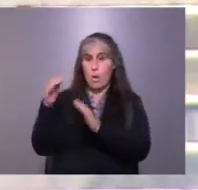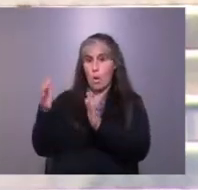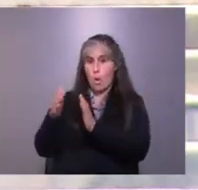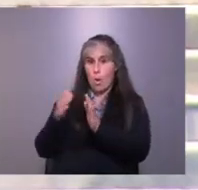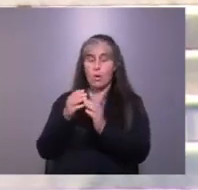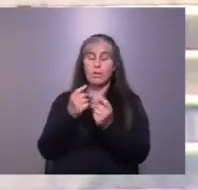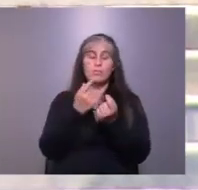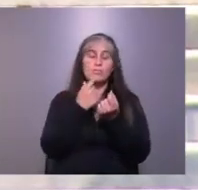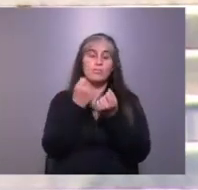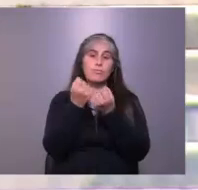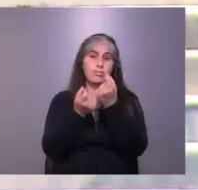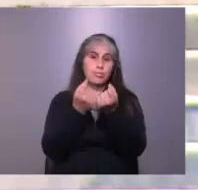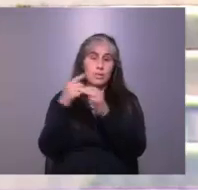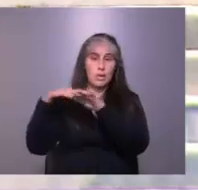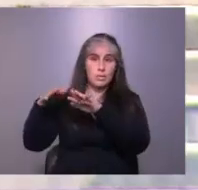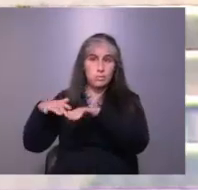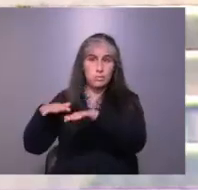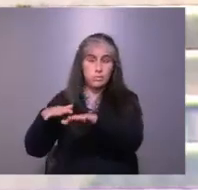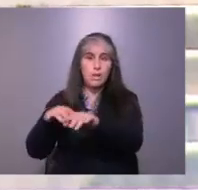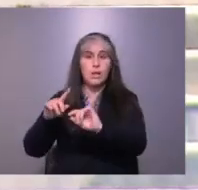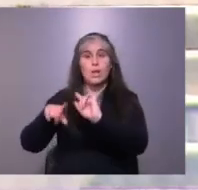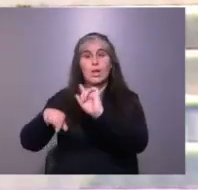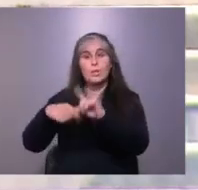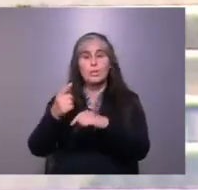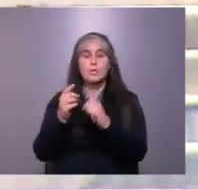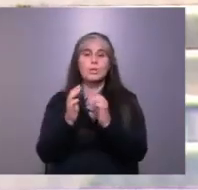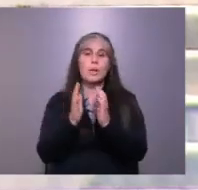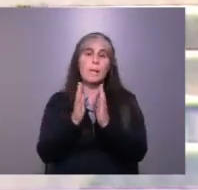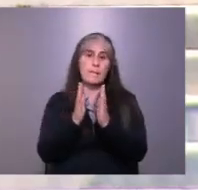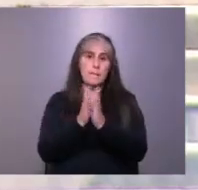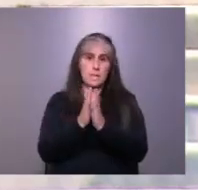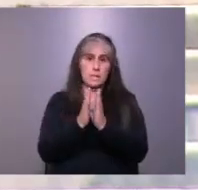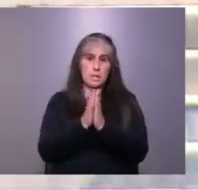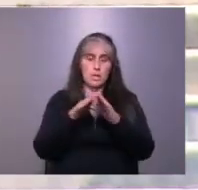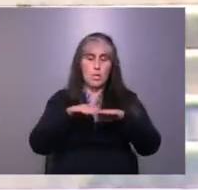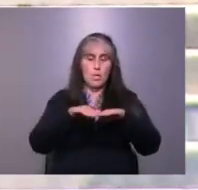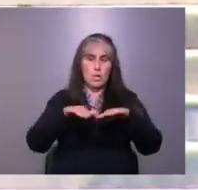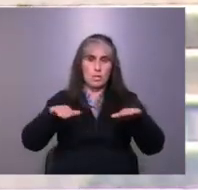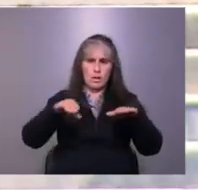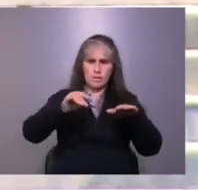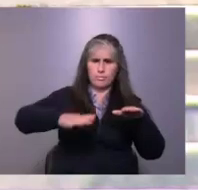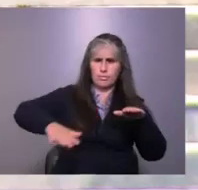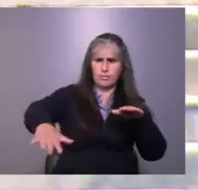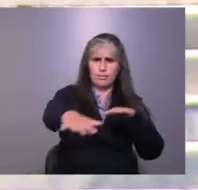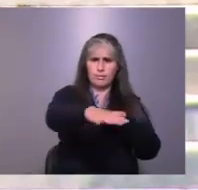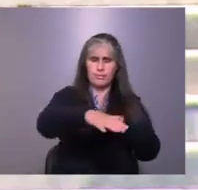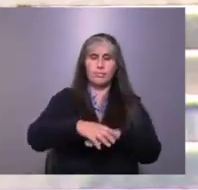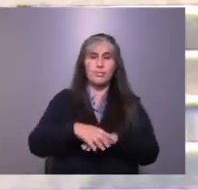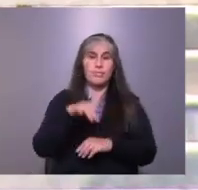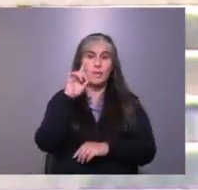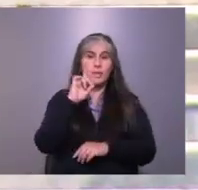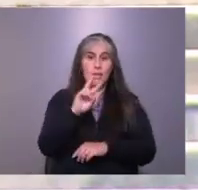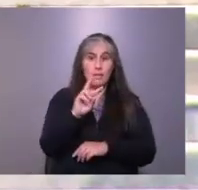de procissão das velas e celebração da palavra no altar do recinto. No dia 13 da